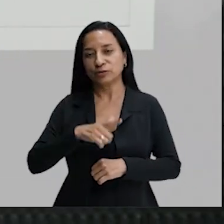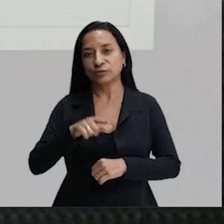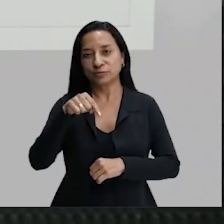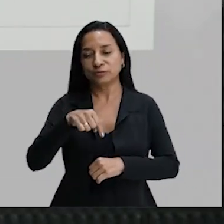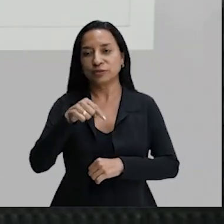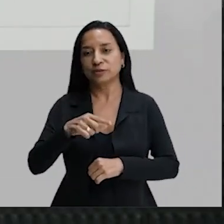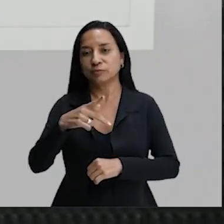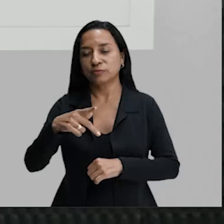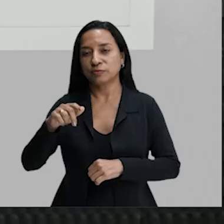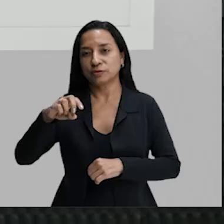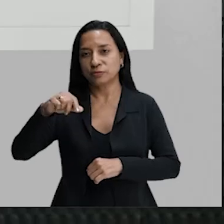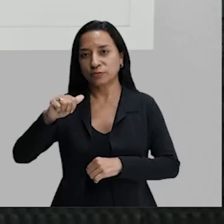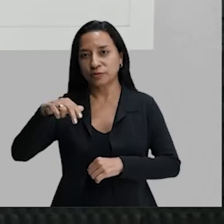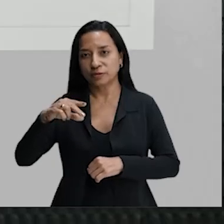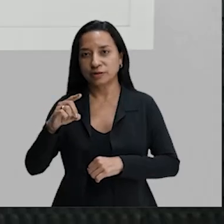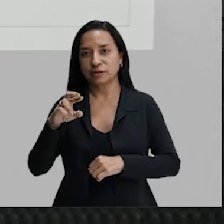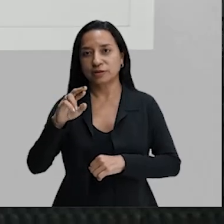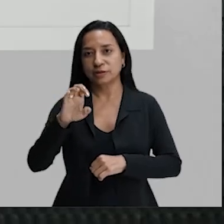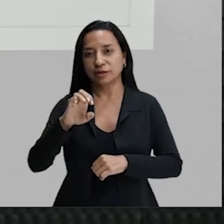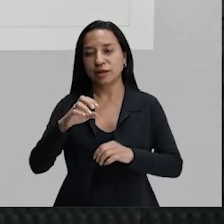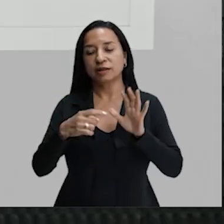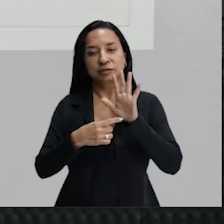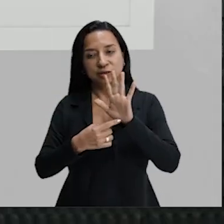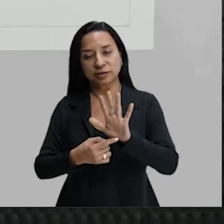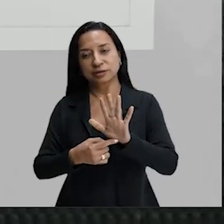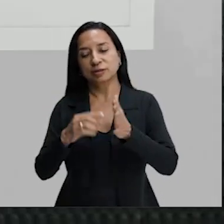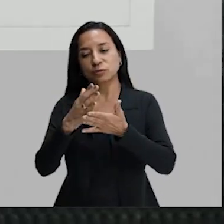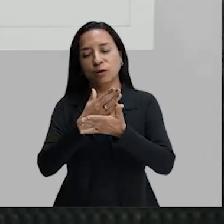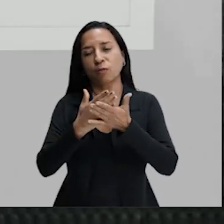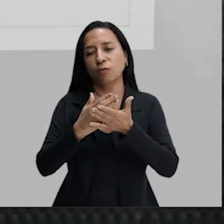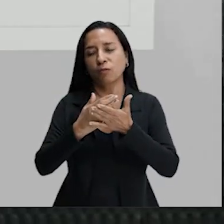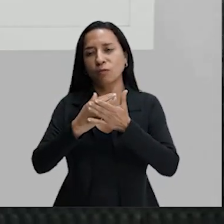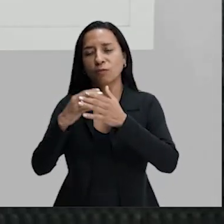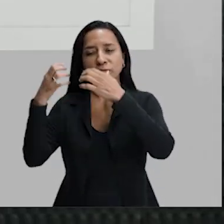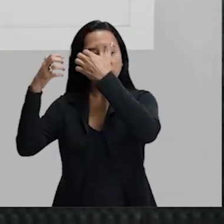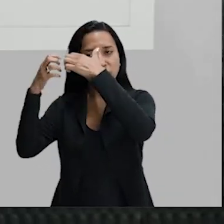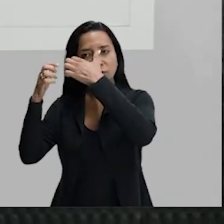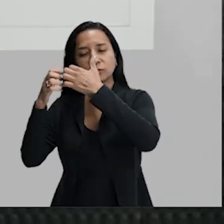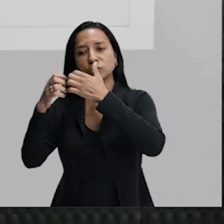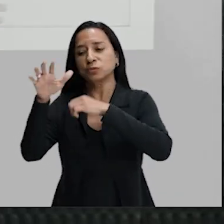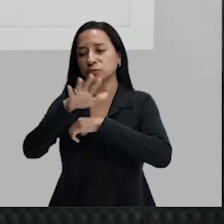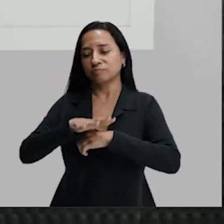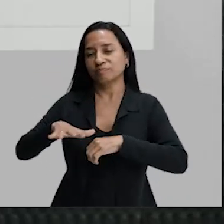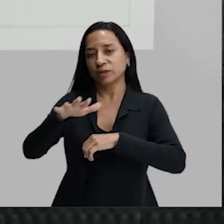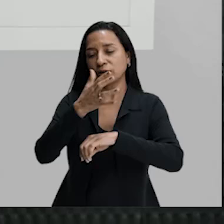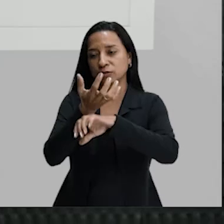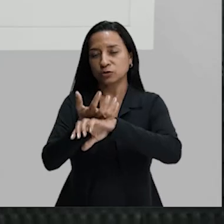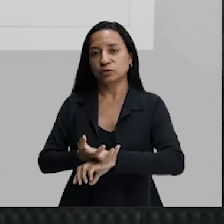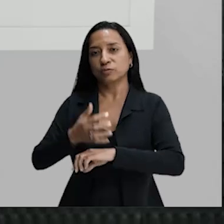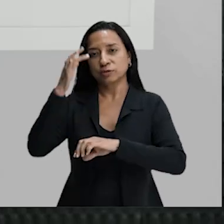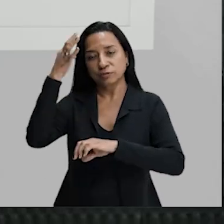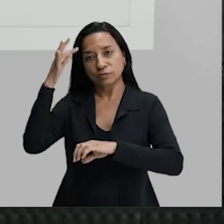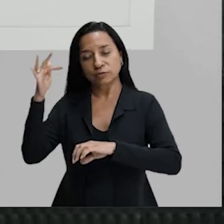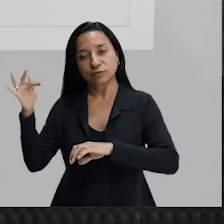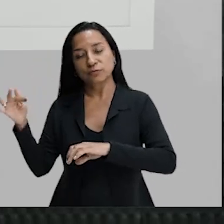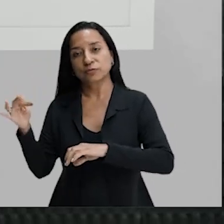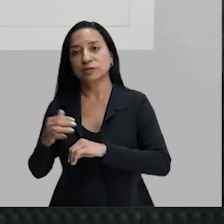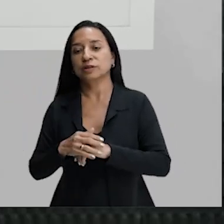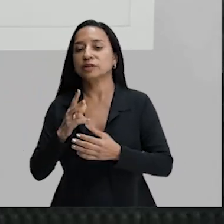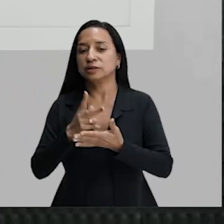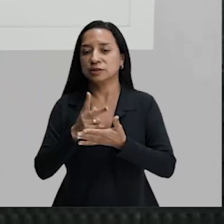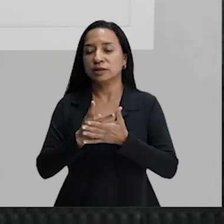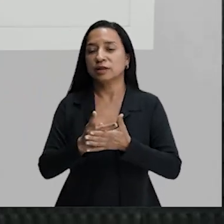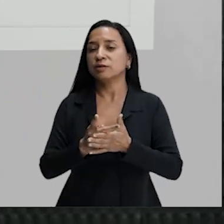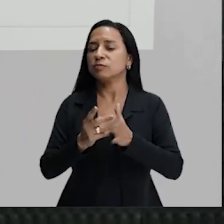vez aqui com vocês, professor André Luiz, trazendo algumas reflexões para vocês na área de filosofia. Que bom, né? Vocês sabem que a gente está sempre aqui trazendo para vocês alguns